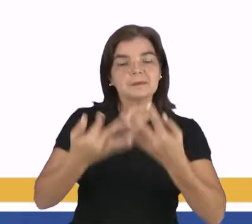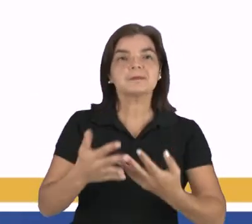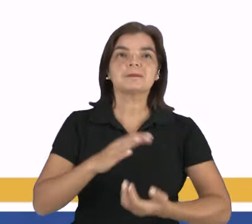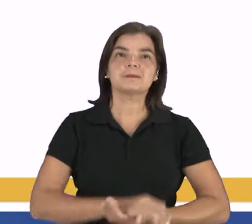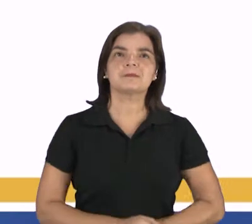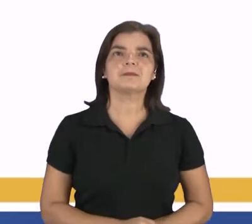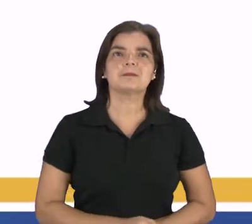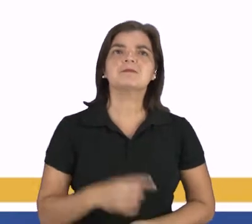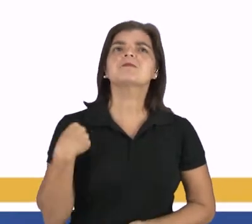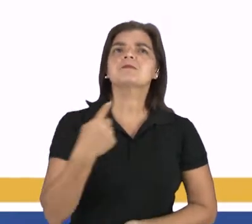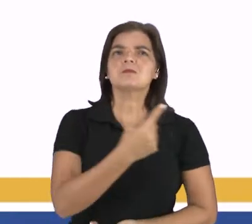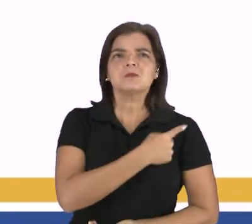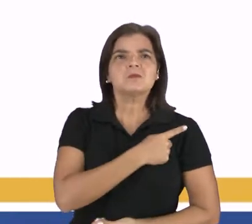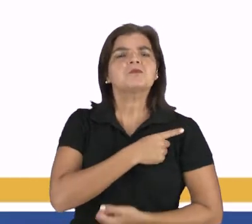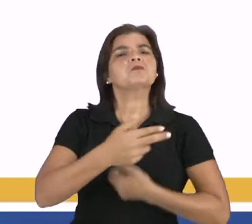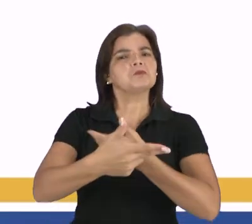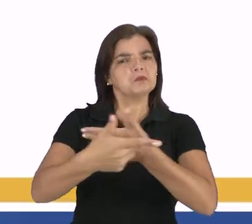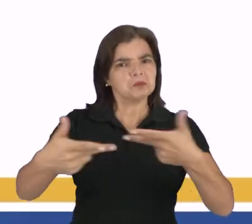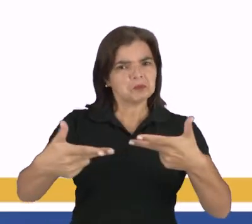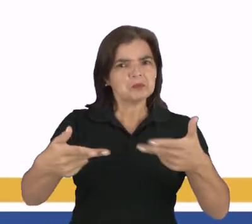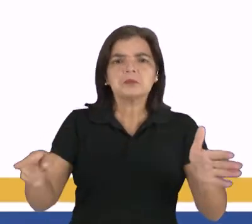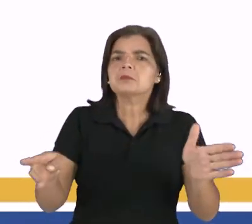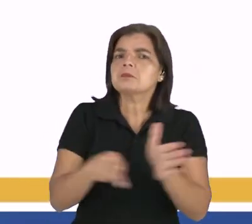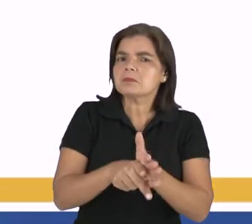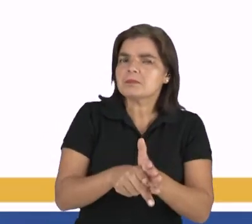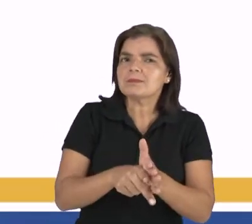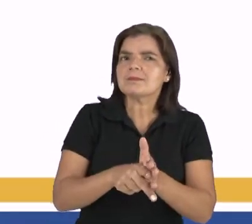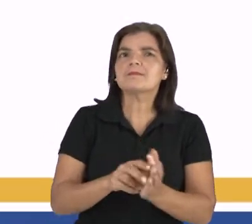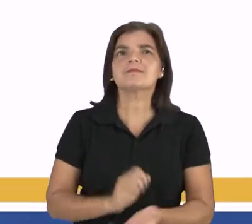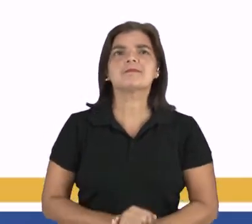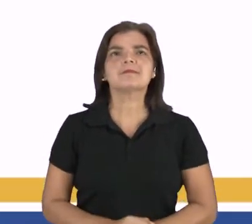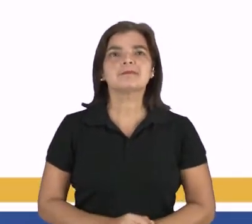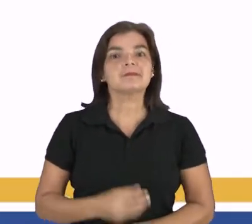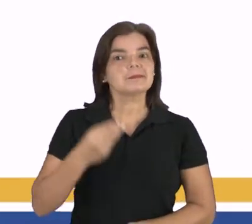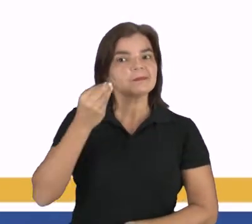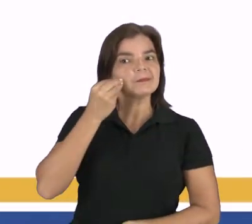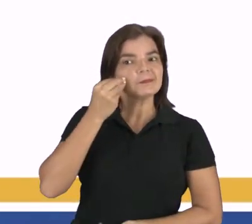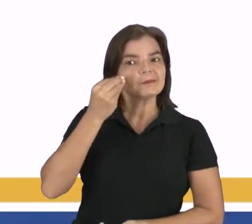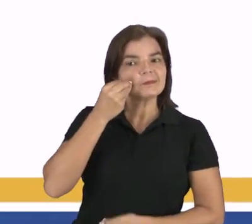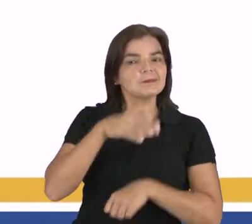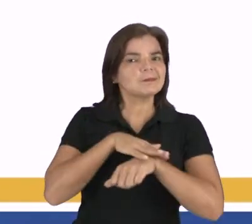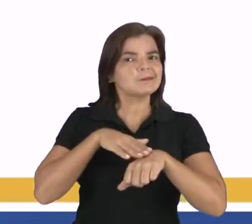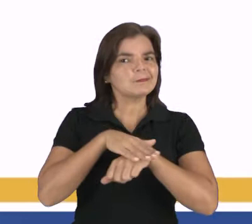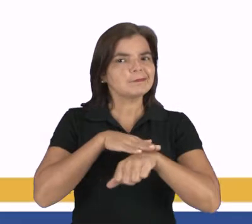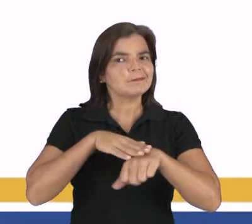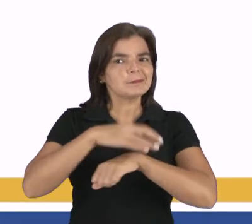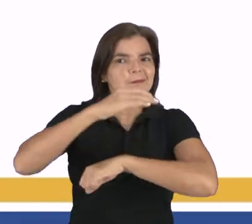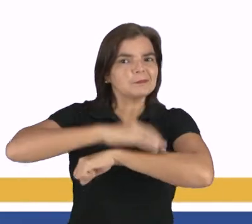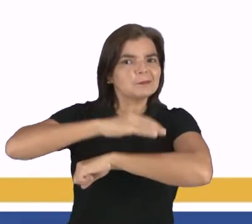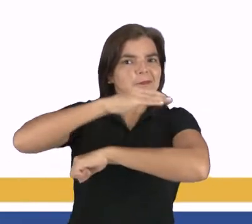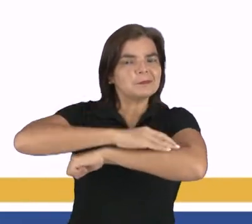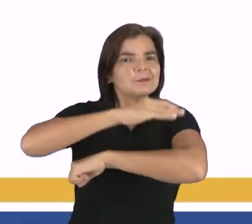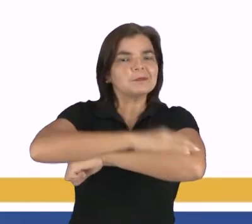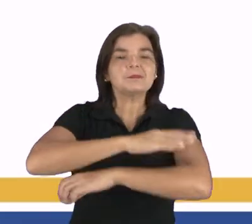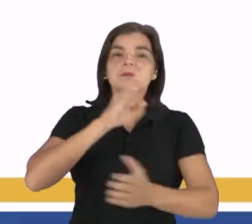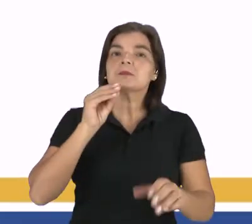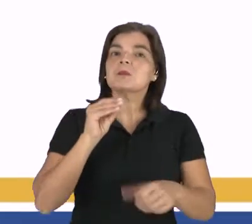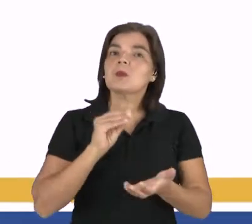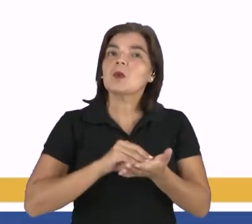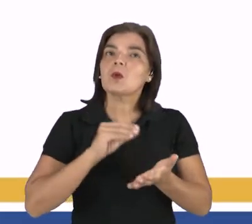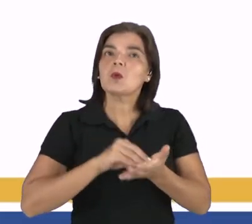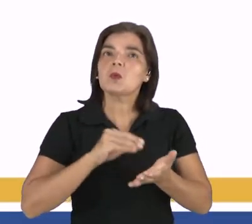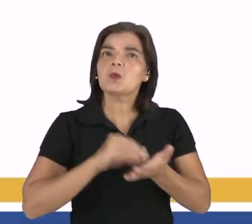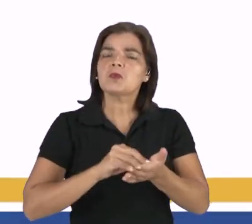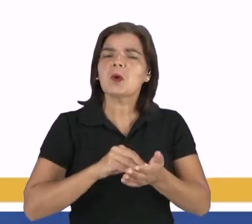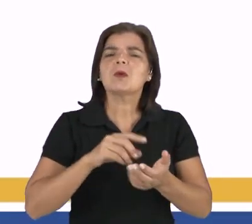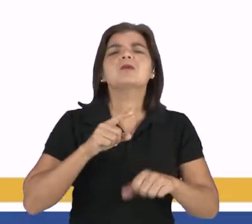seguinte: a gente consome muita coisa pronta, tentando uma conversa ali com o sapo. Por falta de tempo